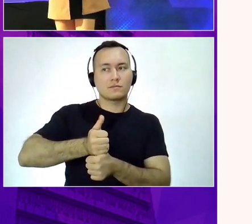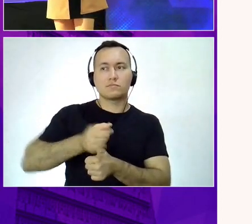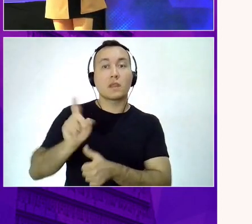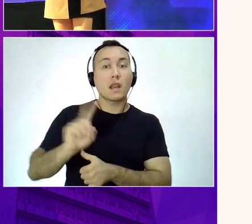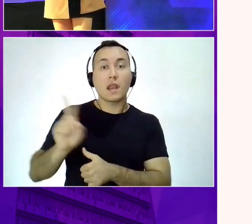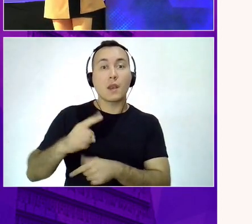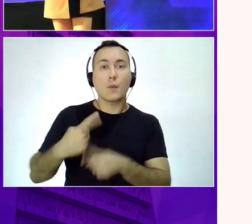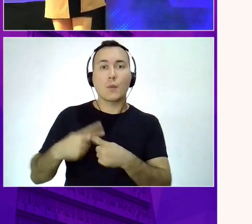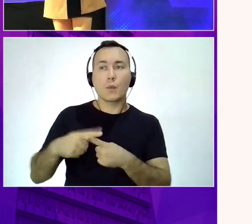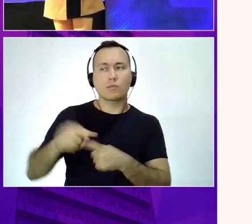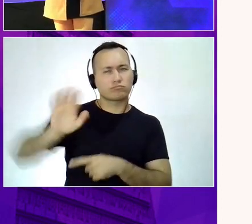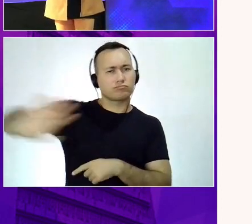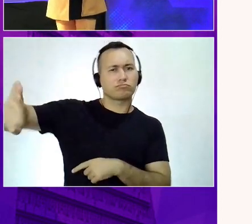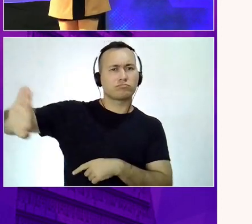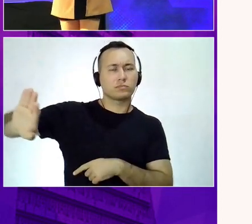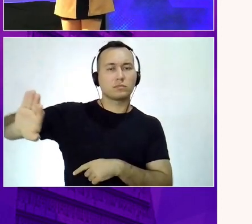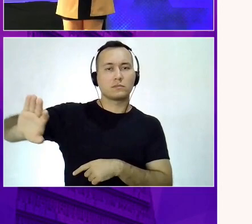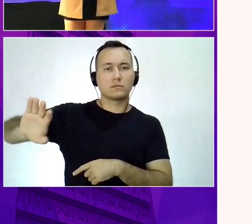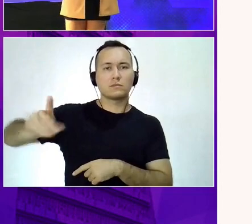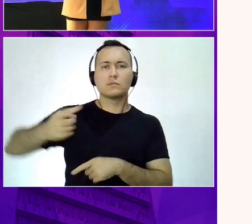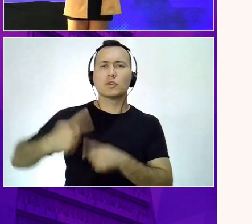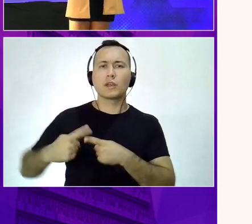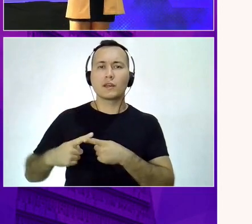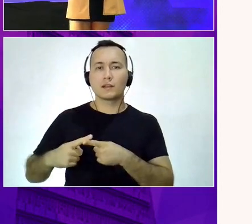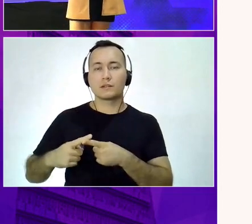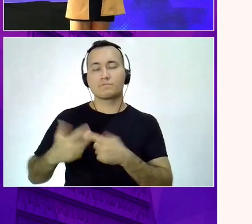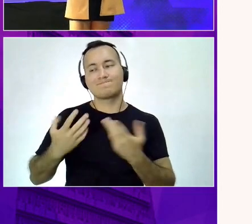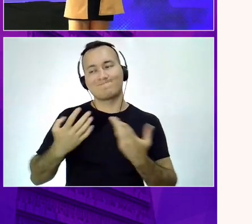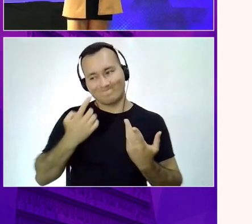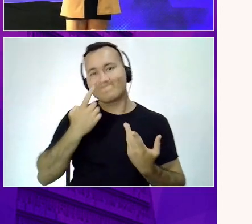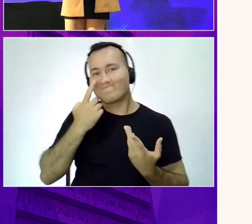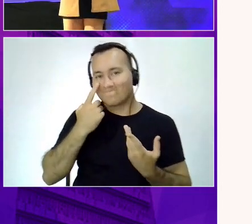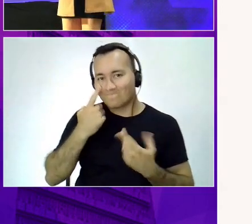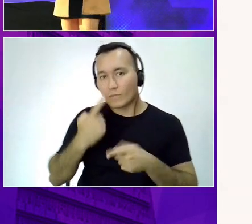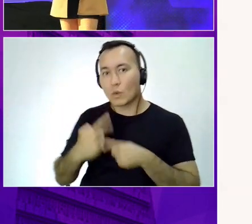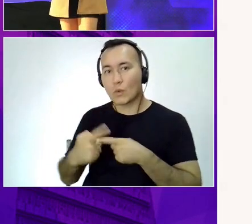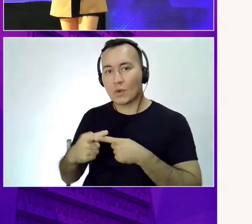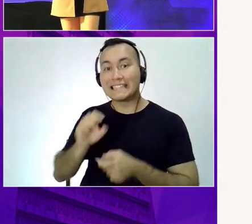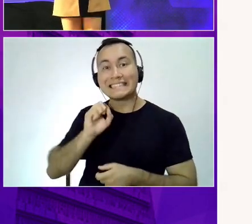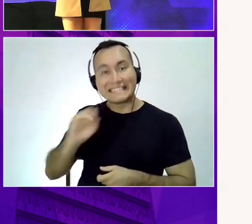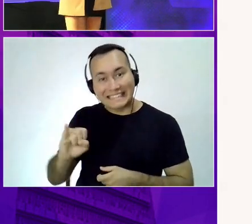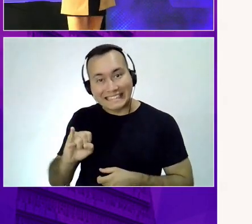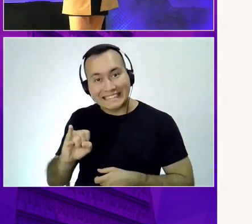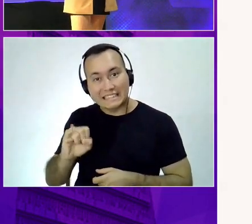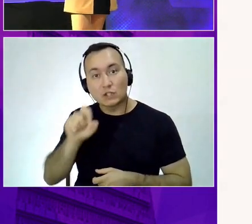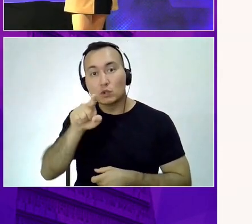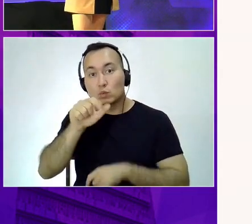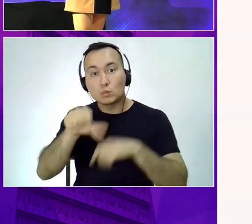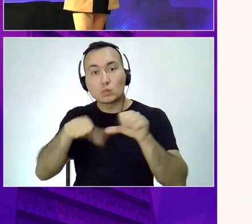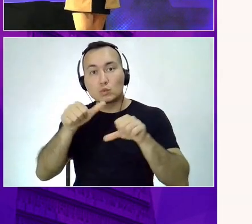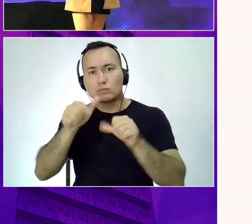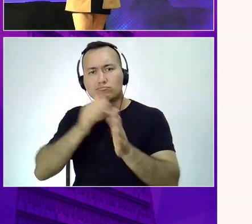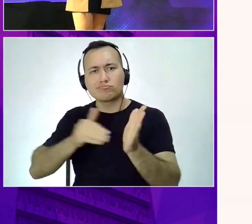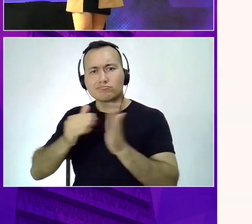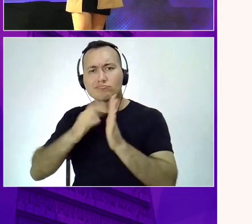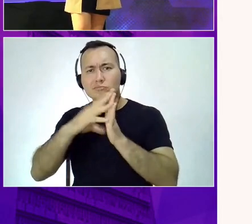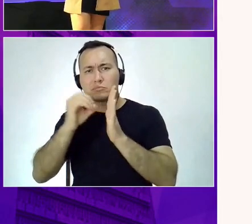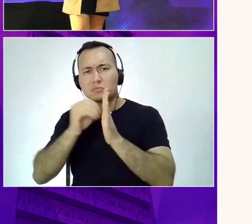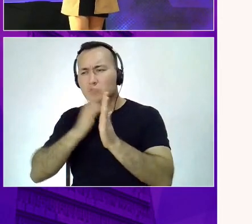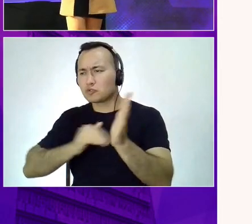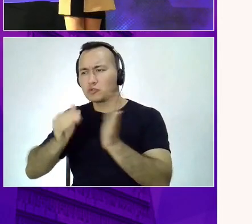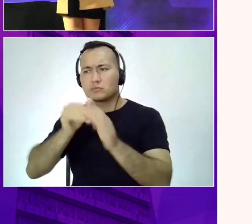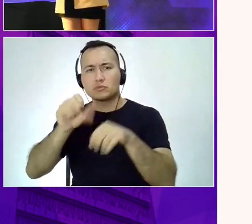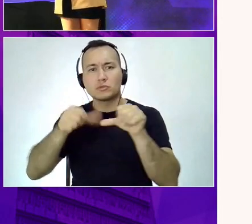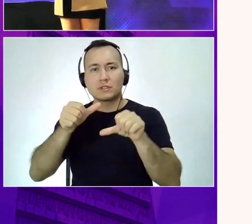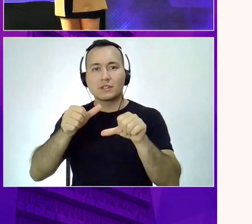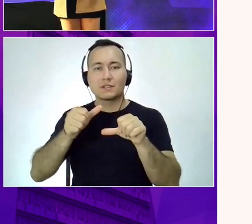prazo, o custo dessa inovação vai ser muito alto. E aí o pessoal entra em empresa grande, tipo em banco, ah, tá tudo errado,